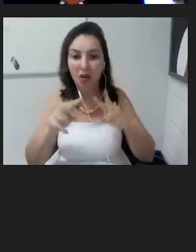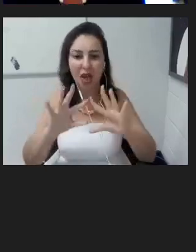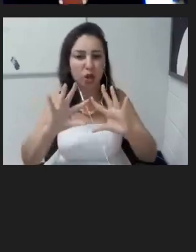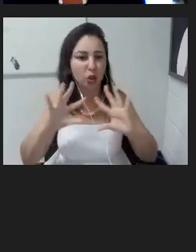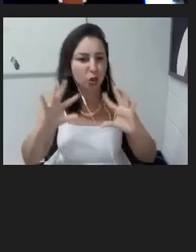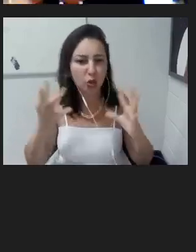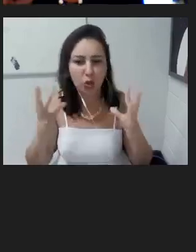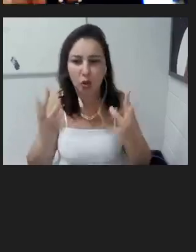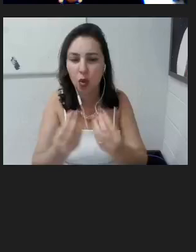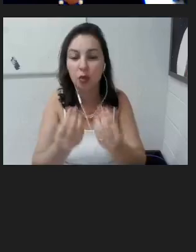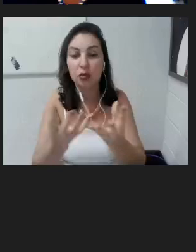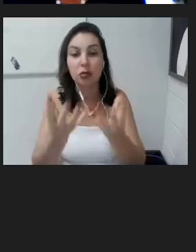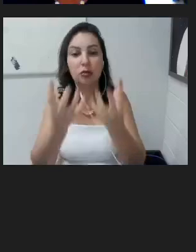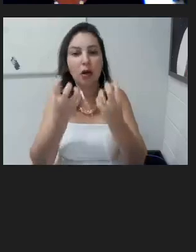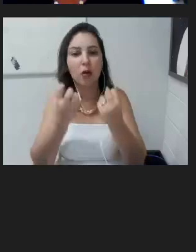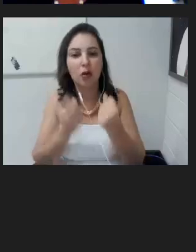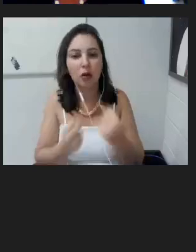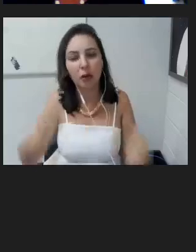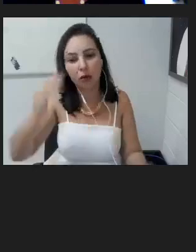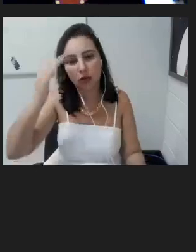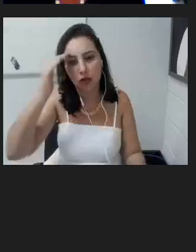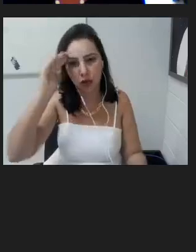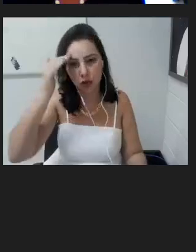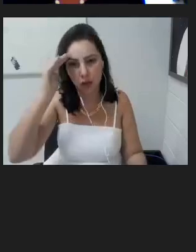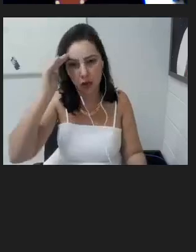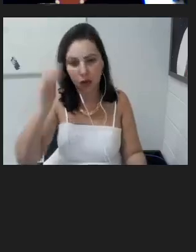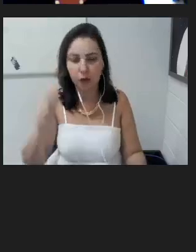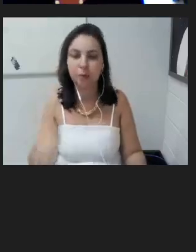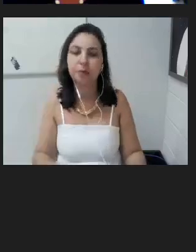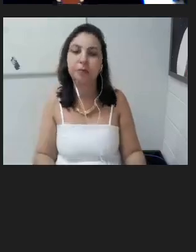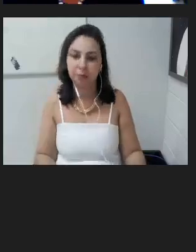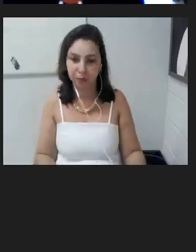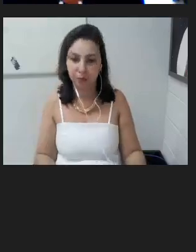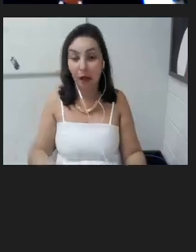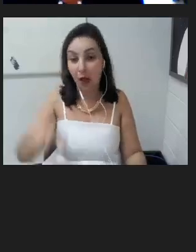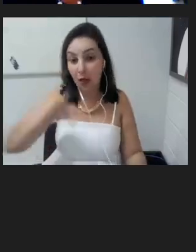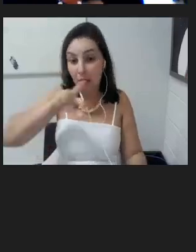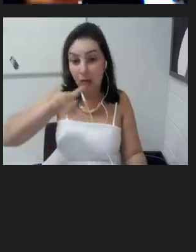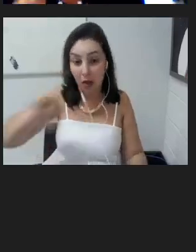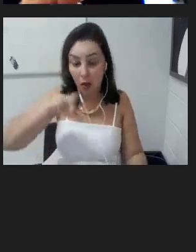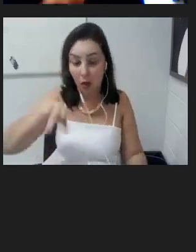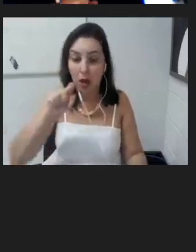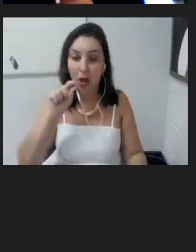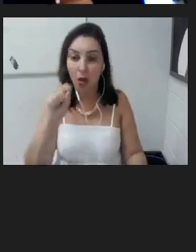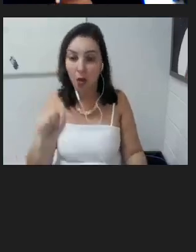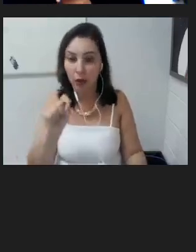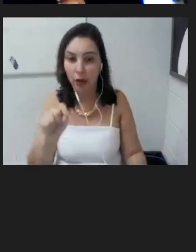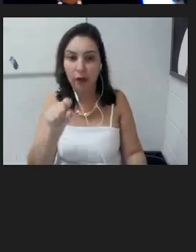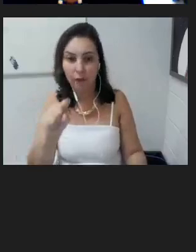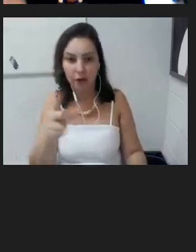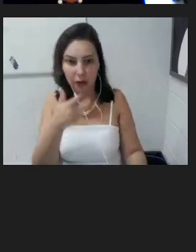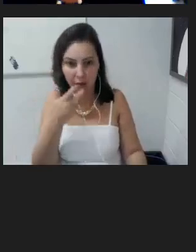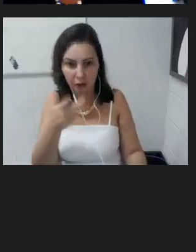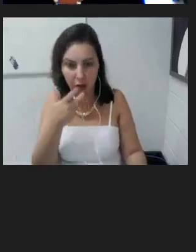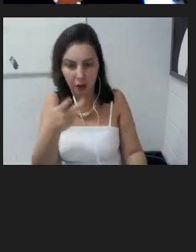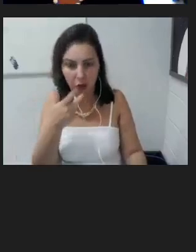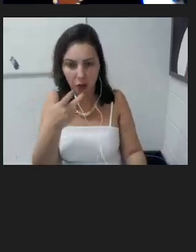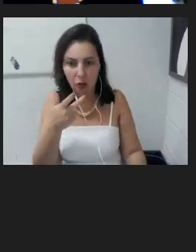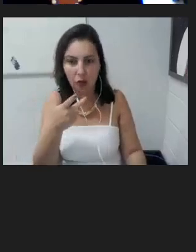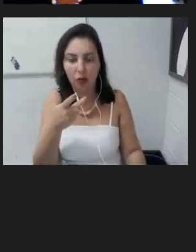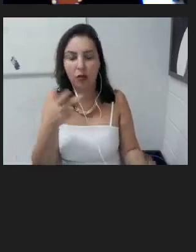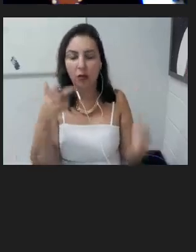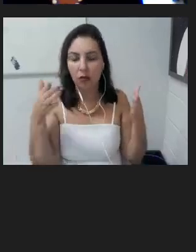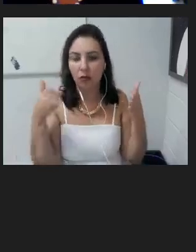de acolhimento e de entendimento. Não é uma tarefa, como você bem falou, Suzana, específica